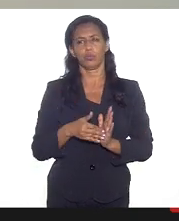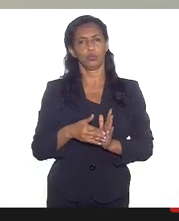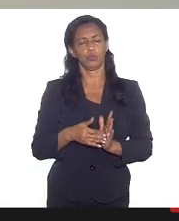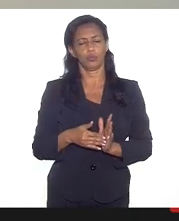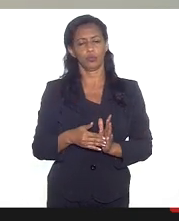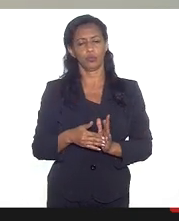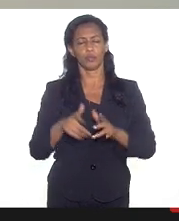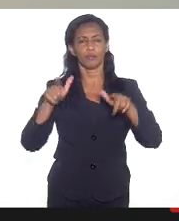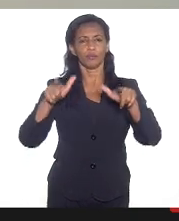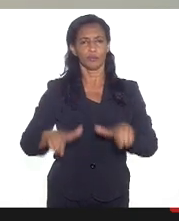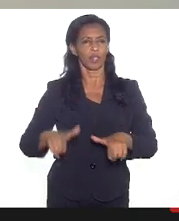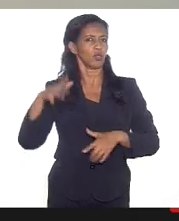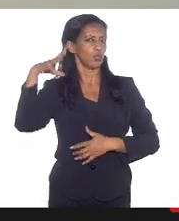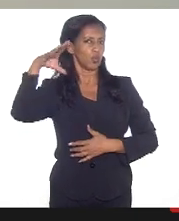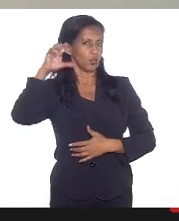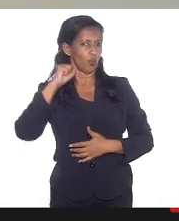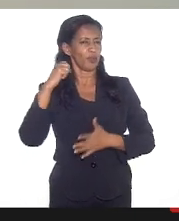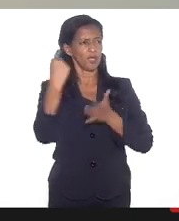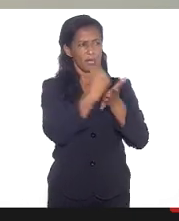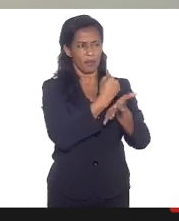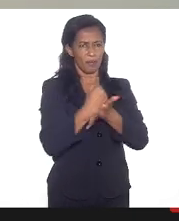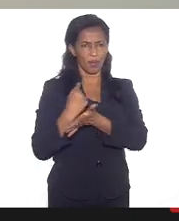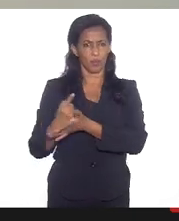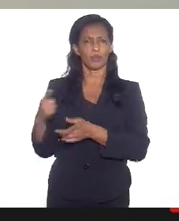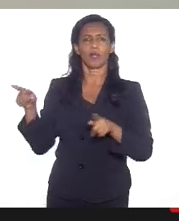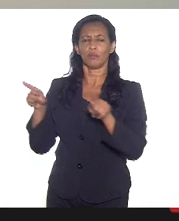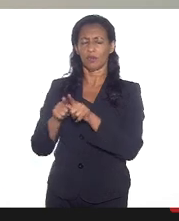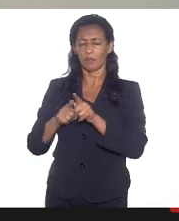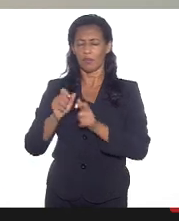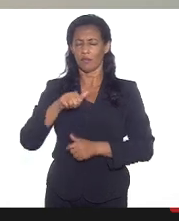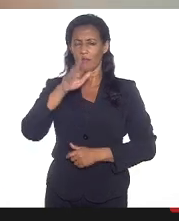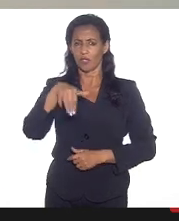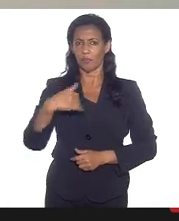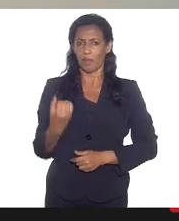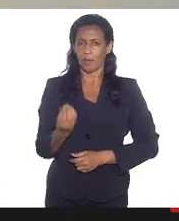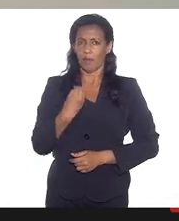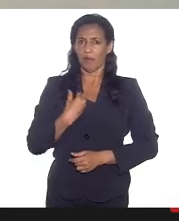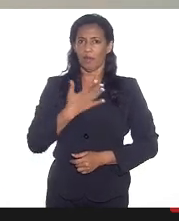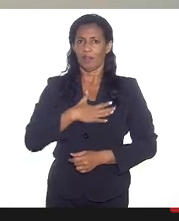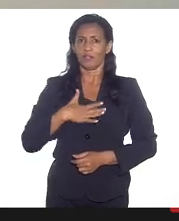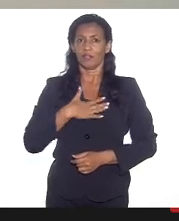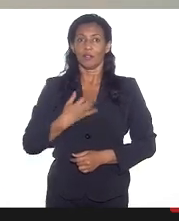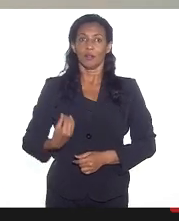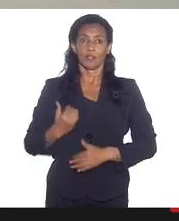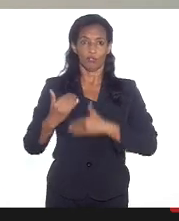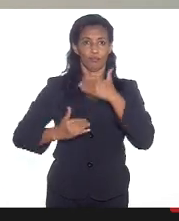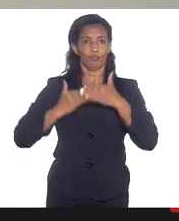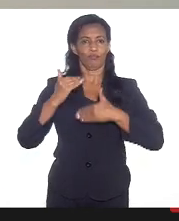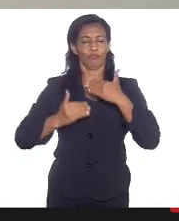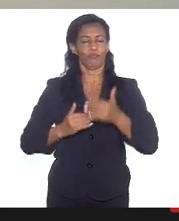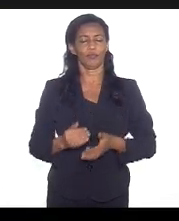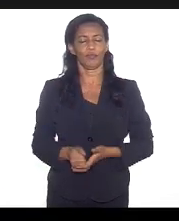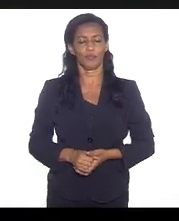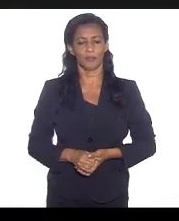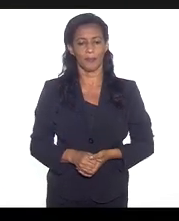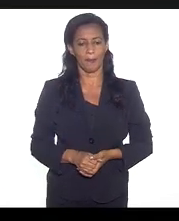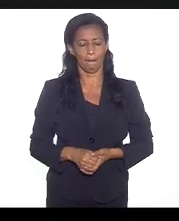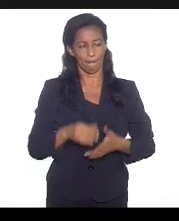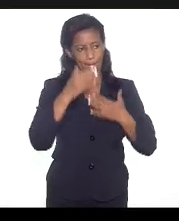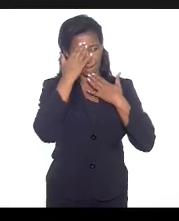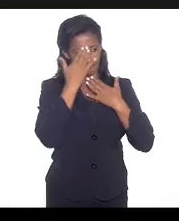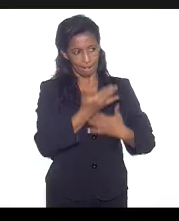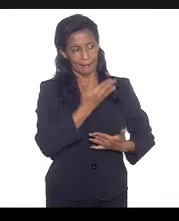esse espaço da gente ser ouvido e ser questionado também, porque faz bem para nós como casa crescermos. Eu agradeço,